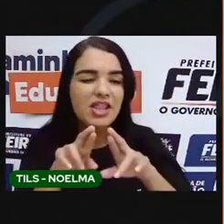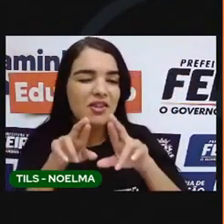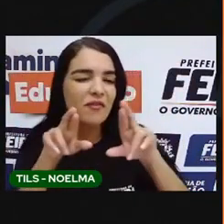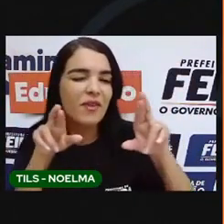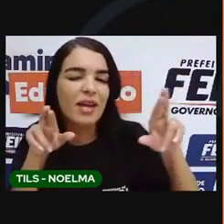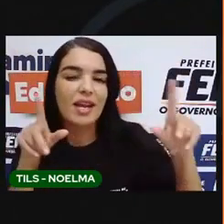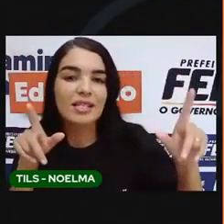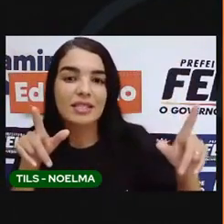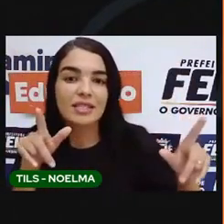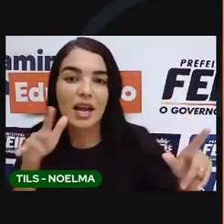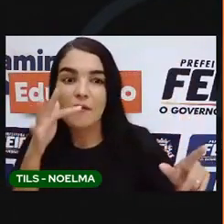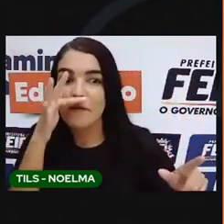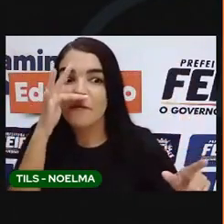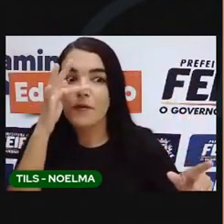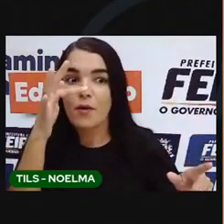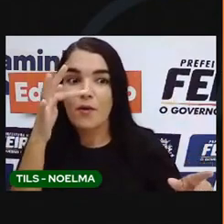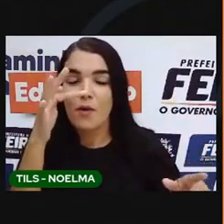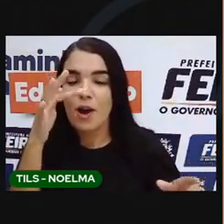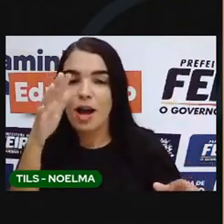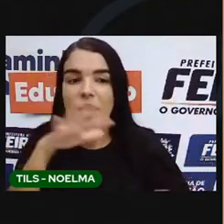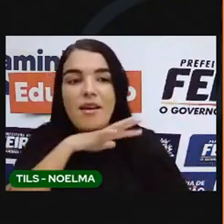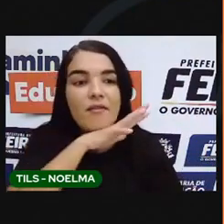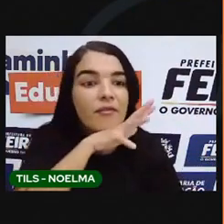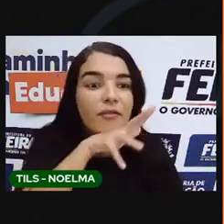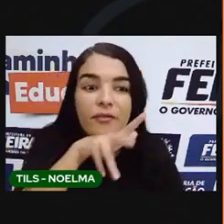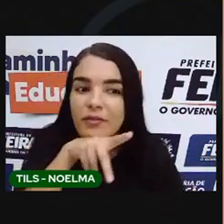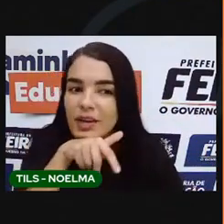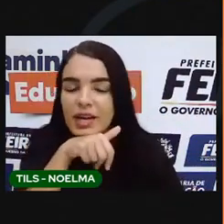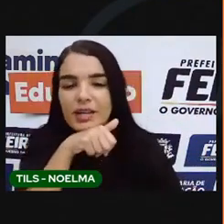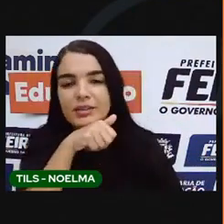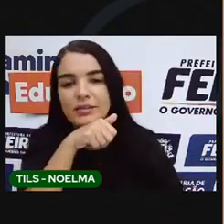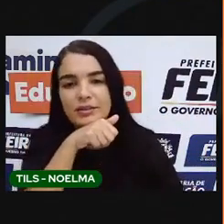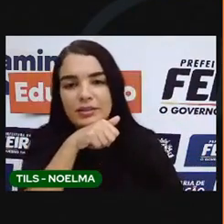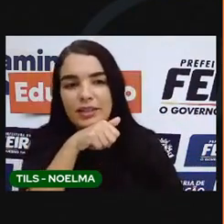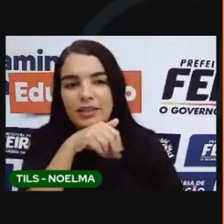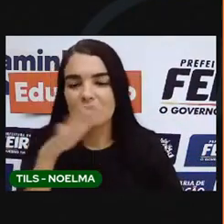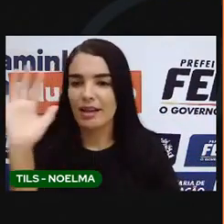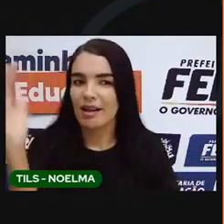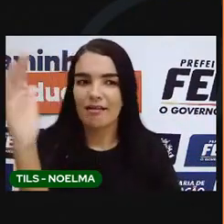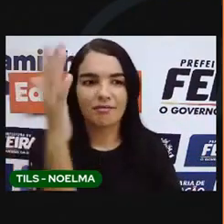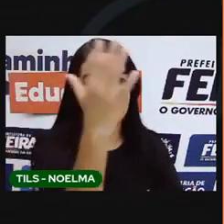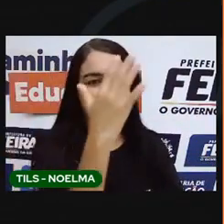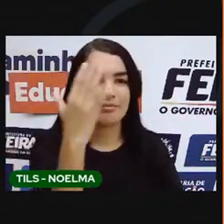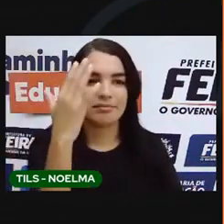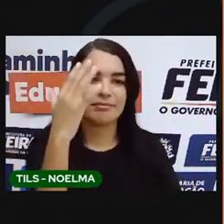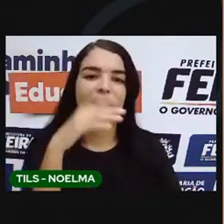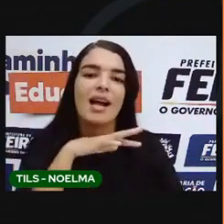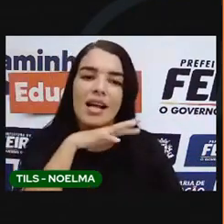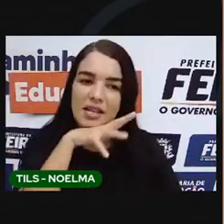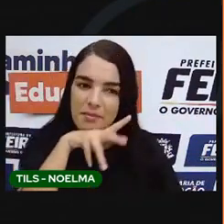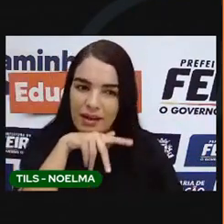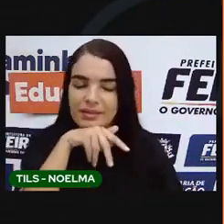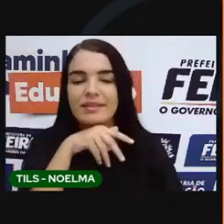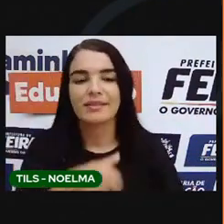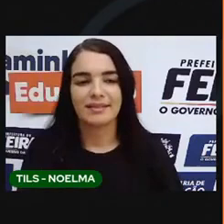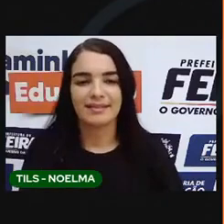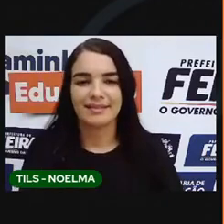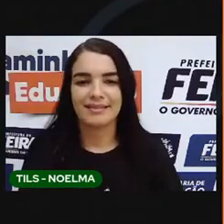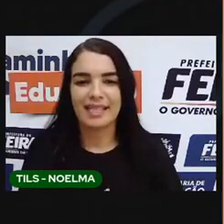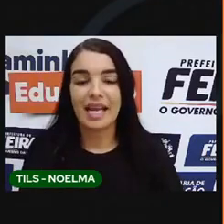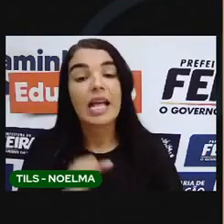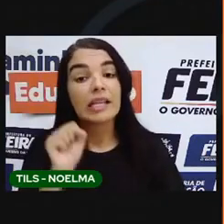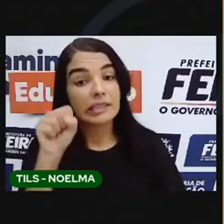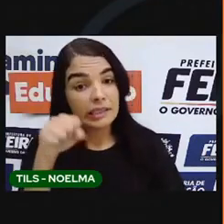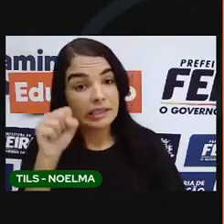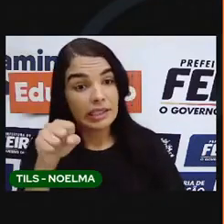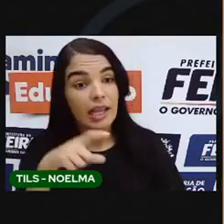de flora e fauna. Flora, vegetação. Fauna, animais. Isso